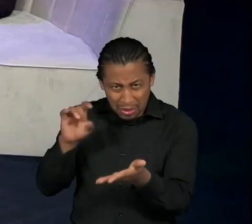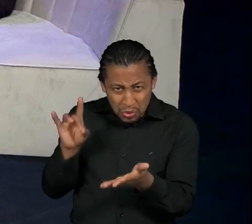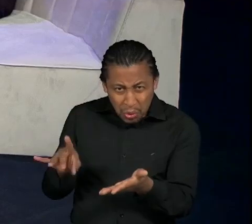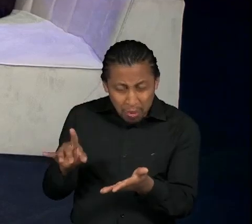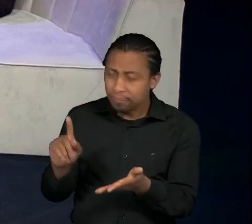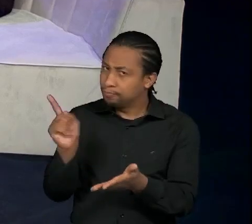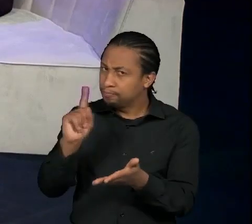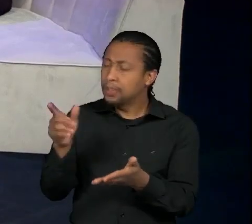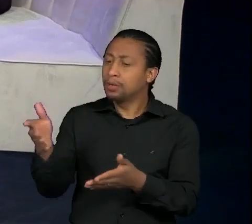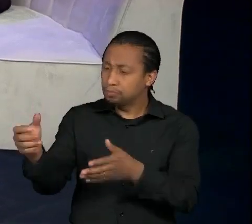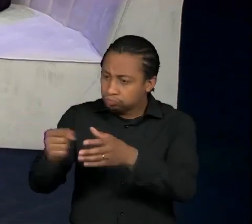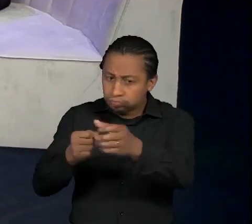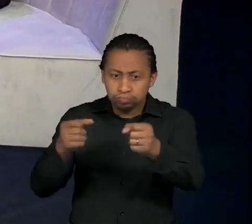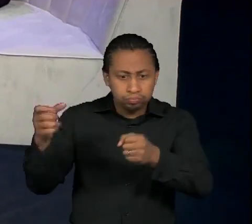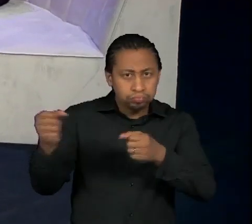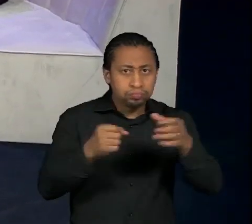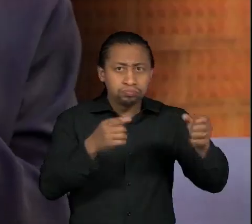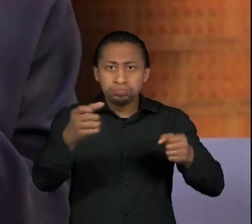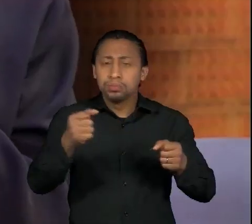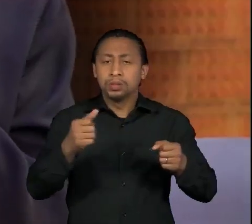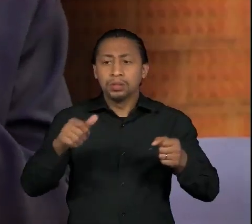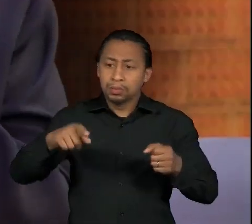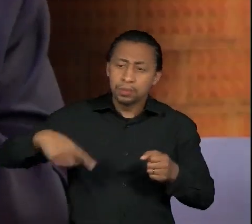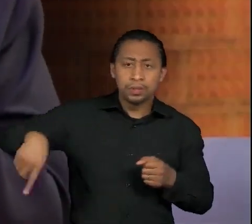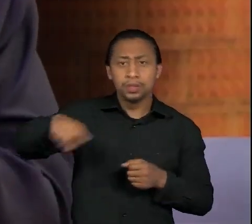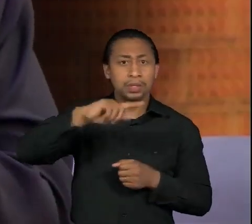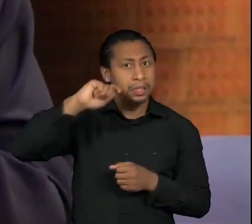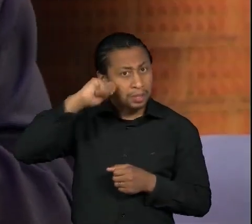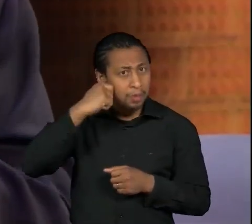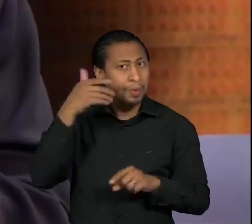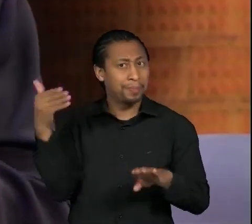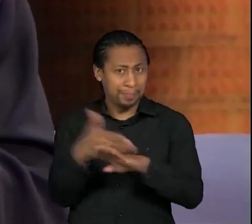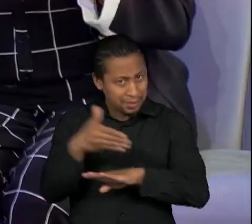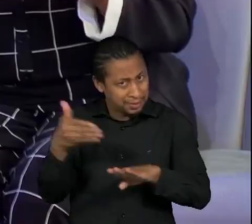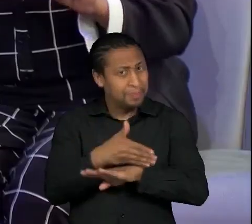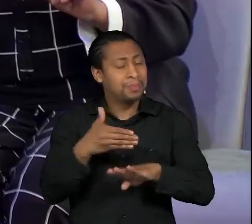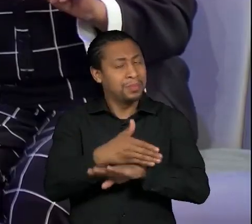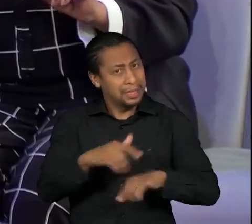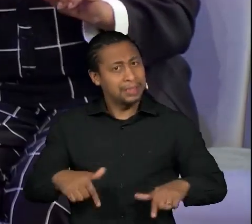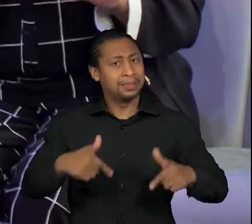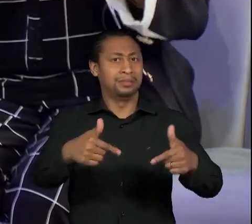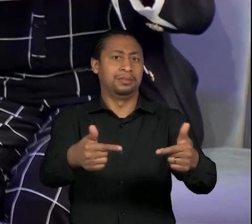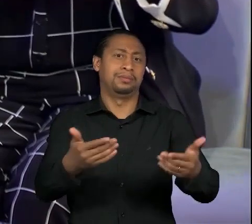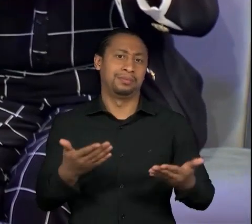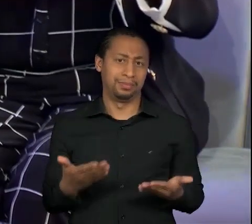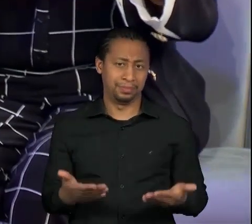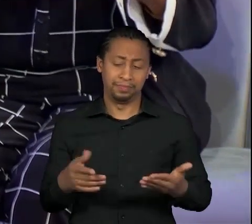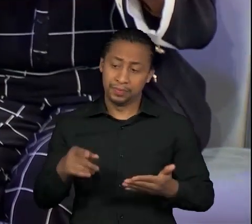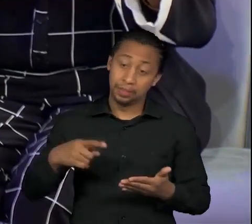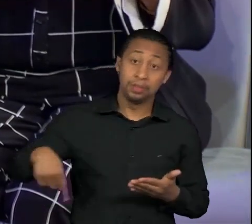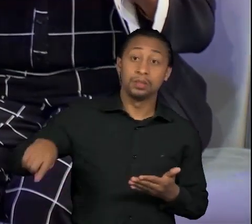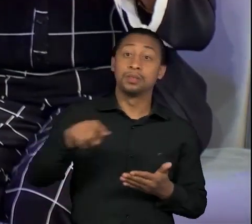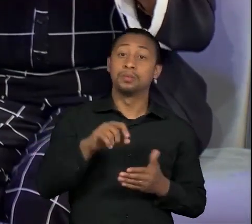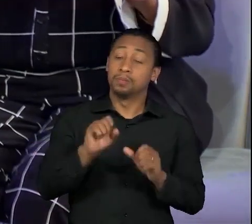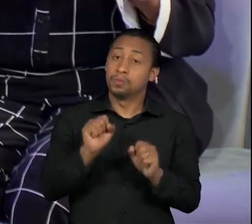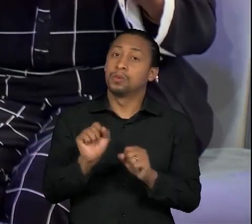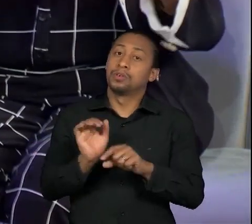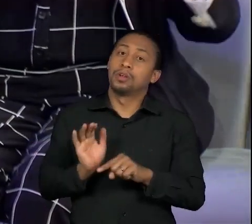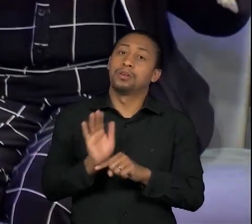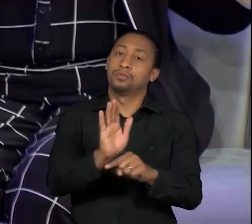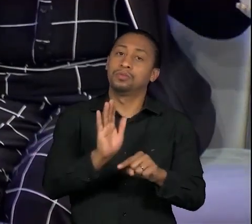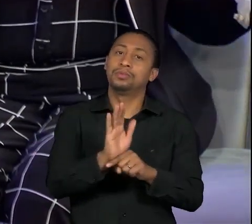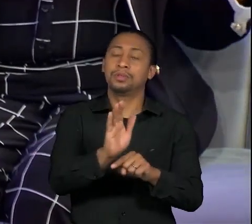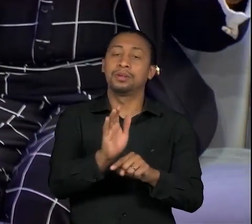gestão, inclusive na gestão local. Porque são só os processos participativos que vão livrar as pessoas,